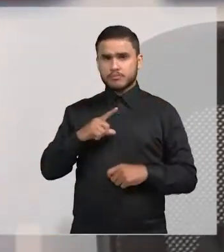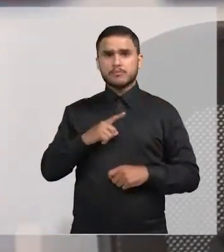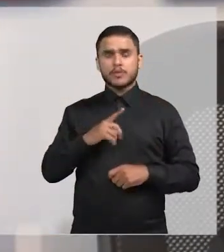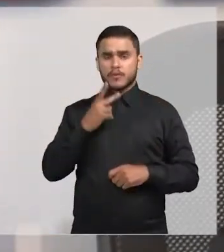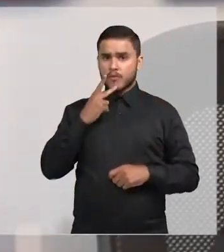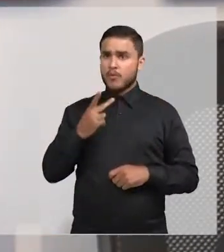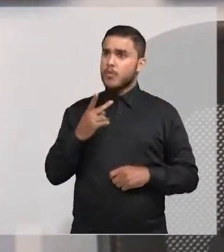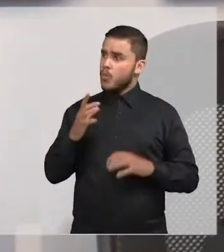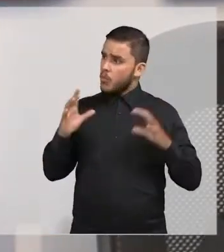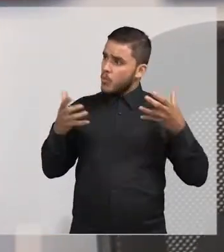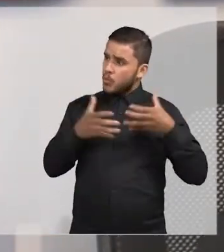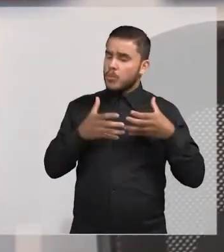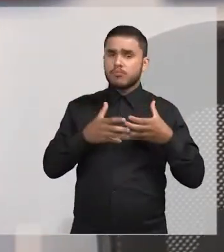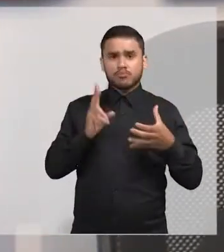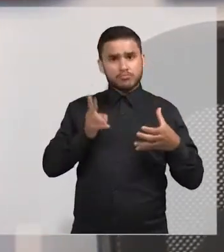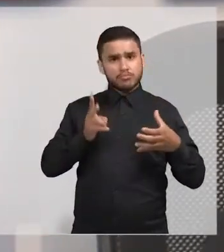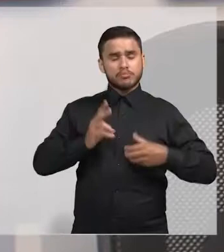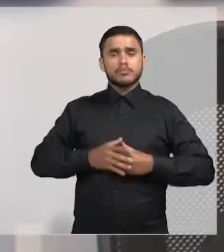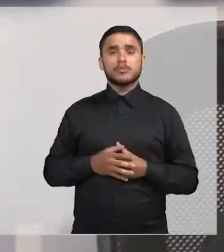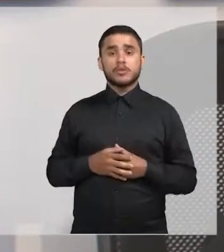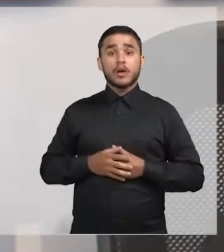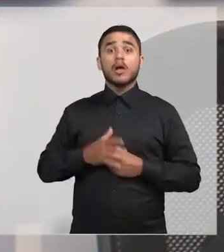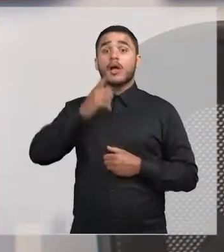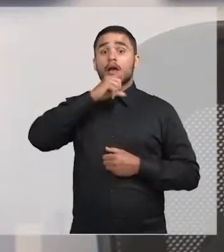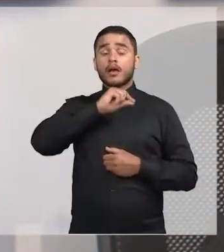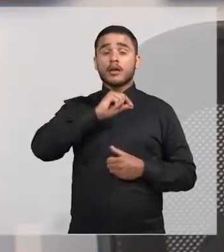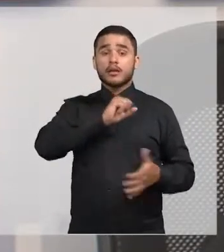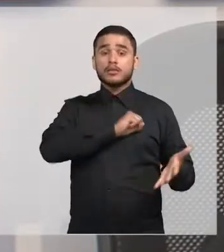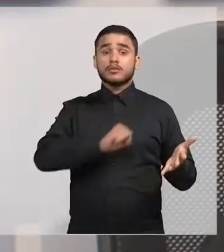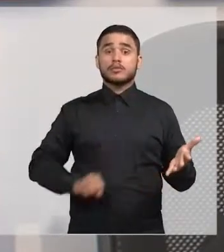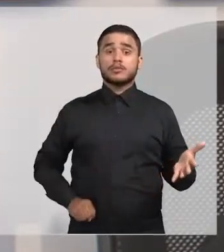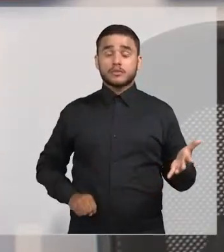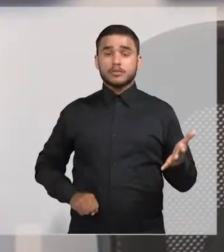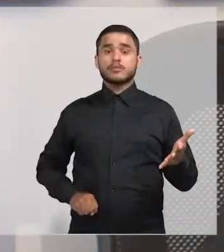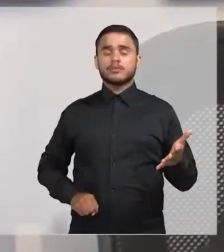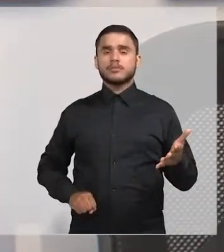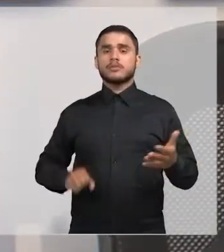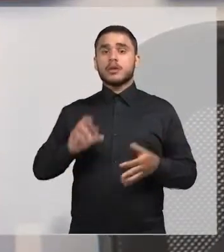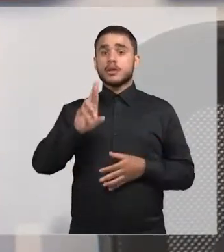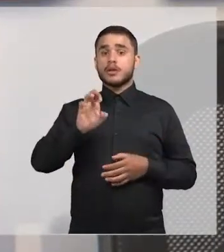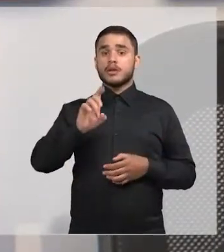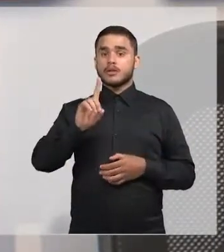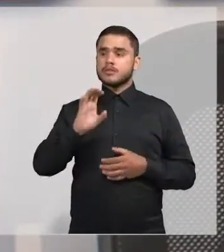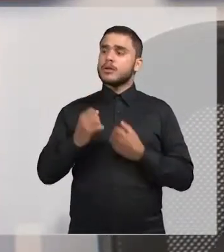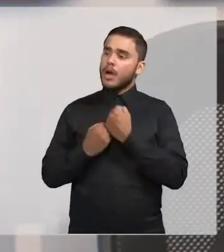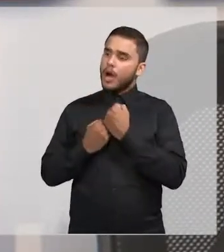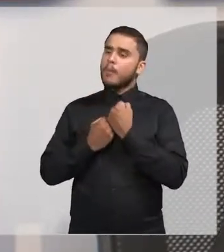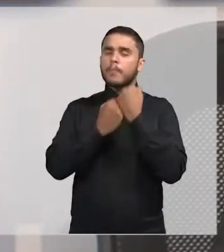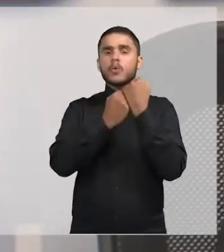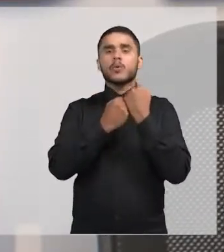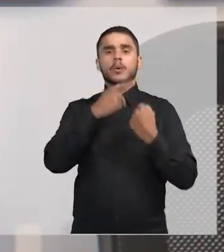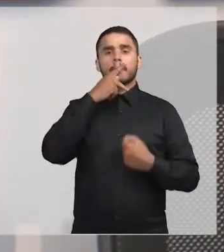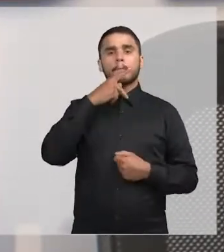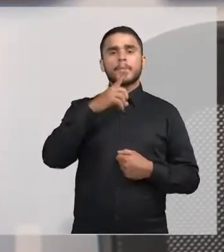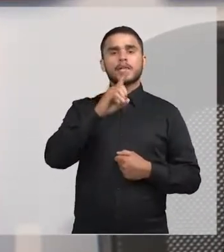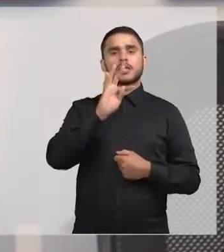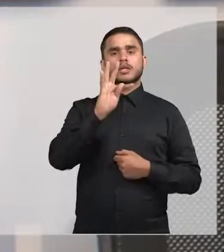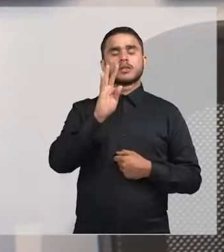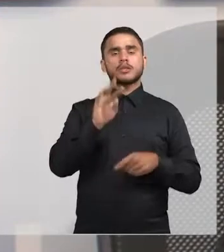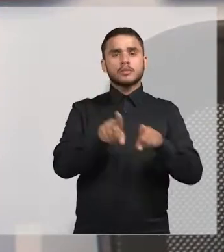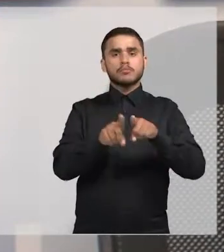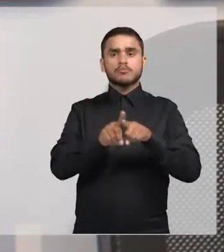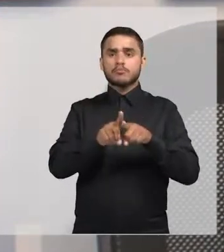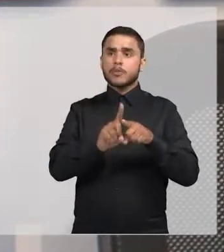assuste se os senadores da rede, uma parte delas, vierem para o PDT. Como eu acho que é o